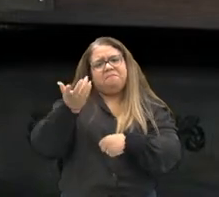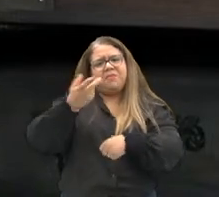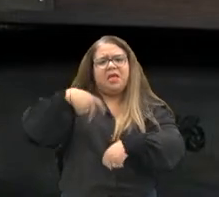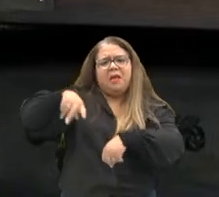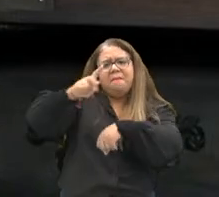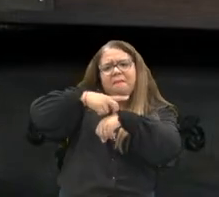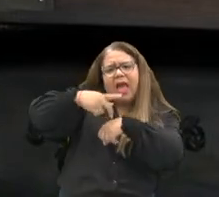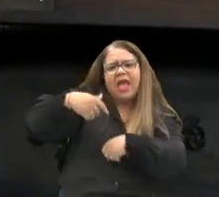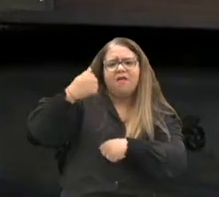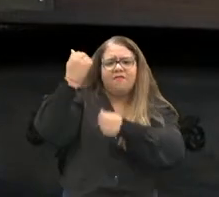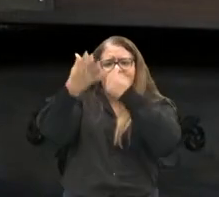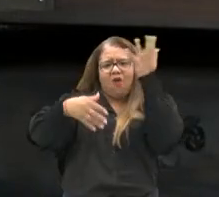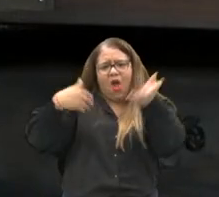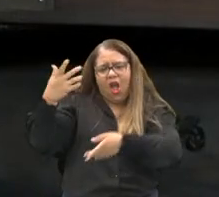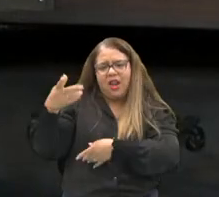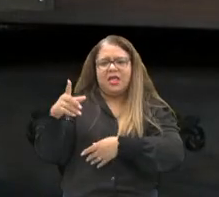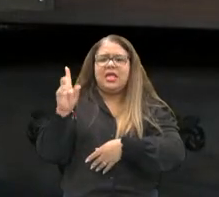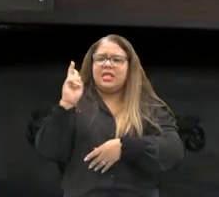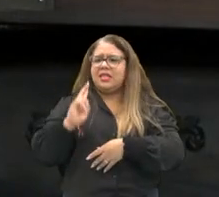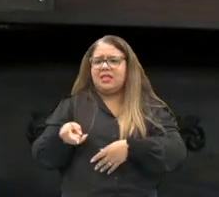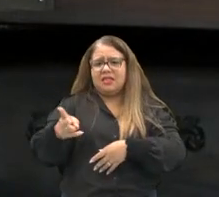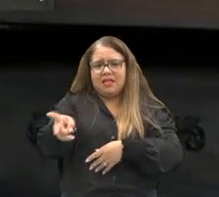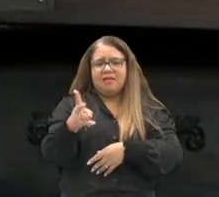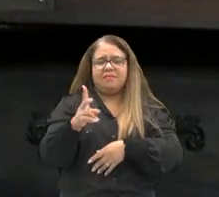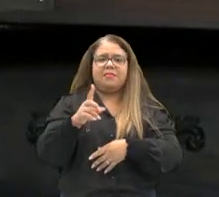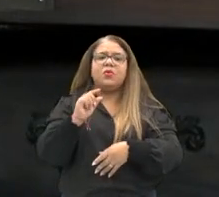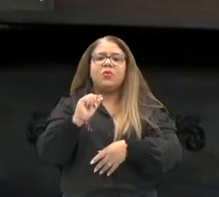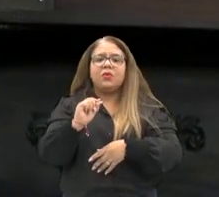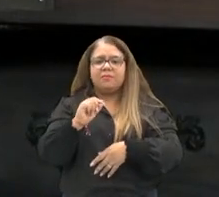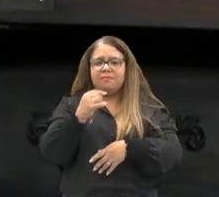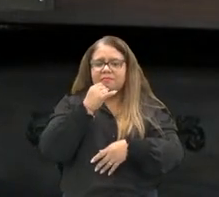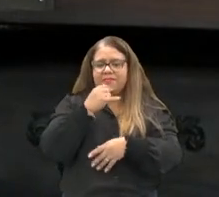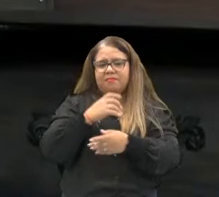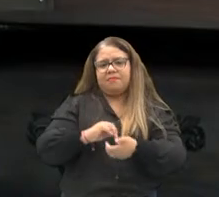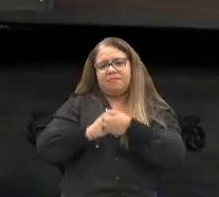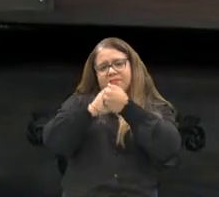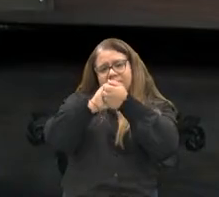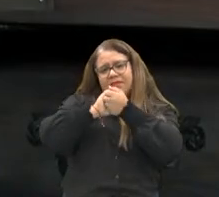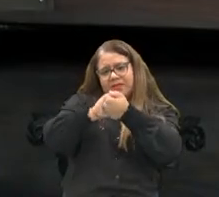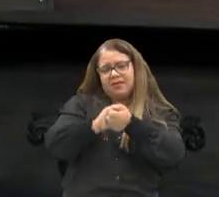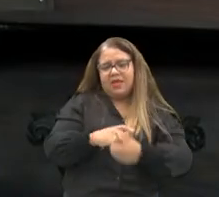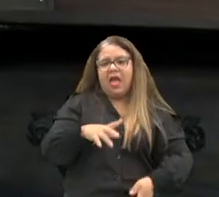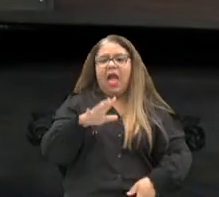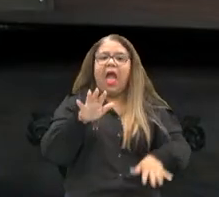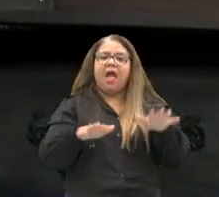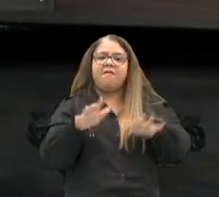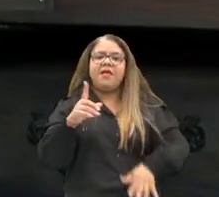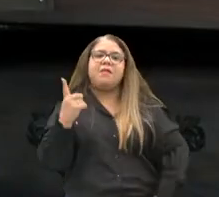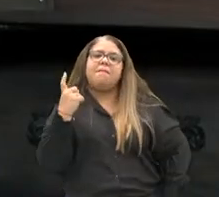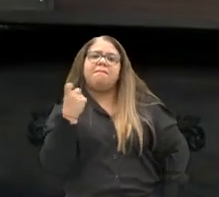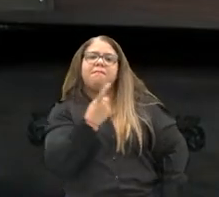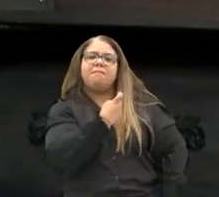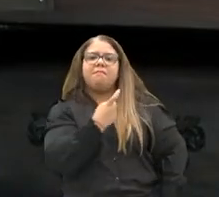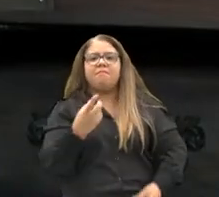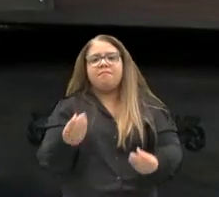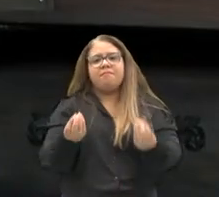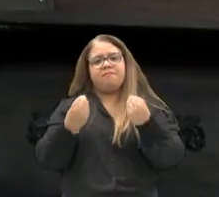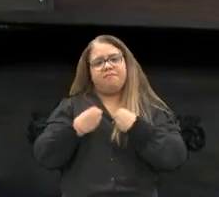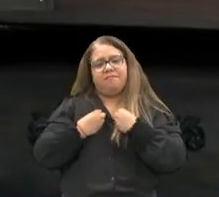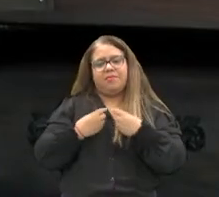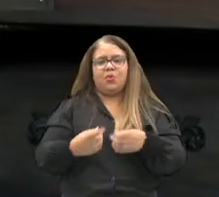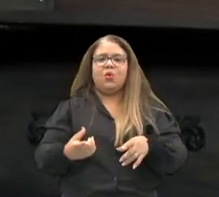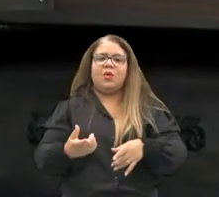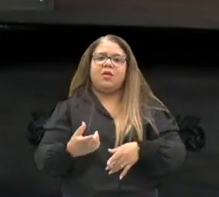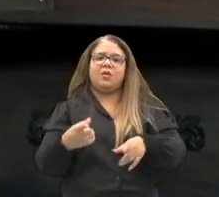meus aniversários, ele mandava cumprimentos. Quando não me trazia um perfume francês, acompanhado